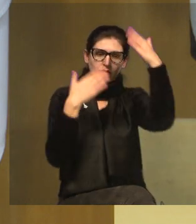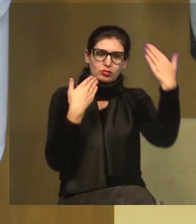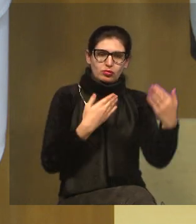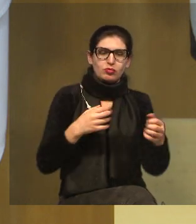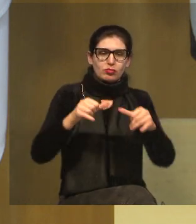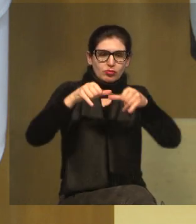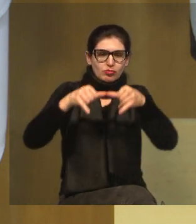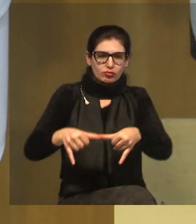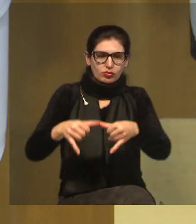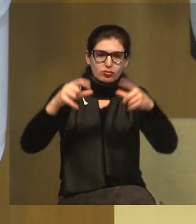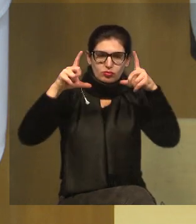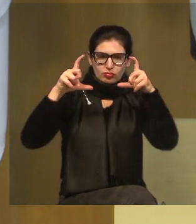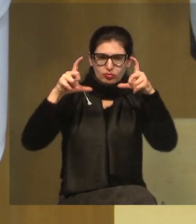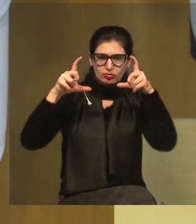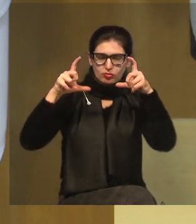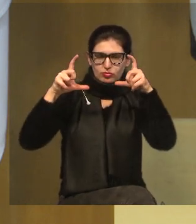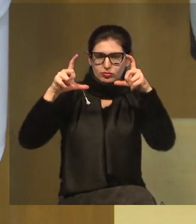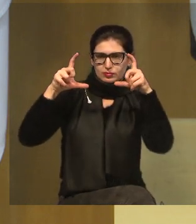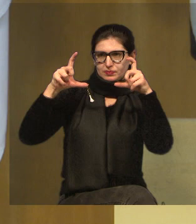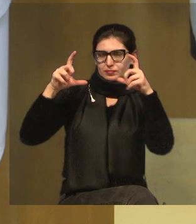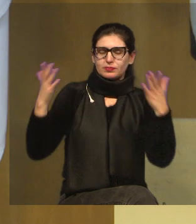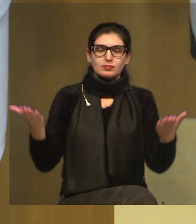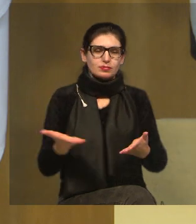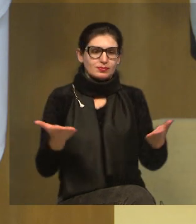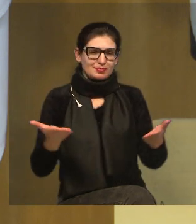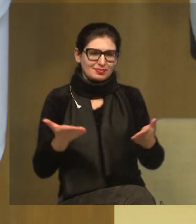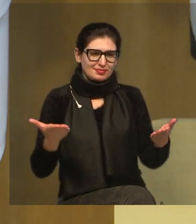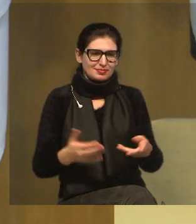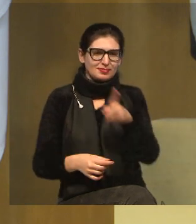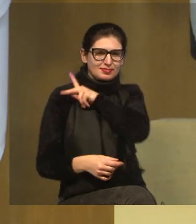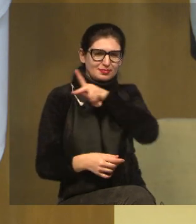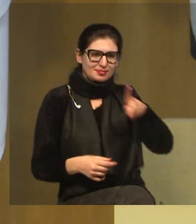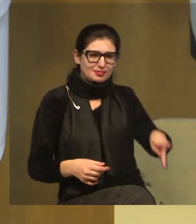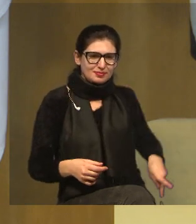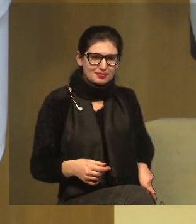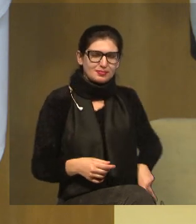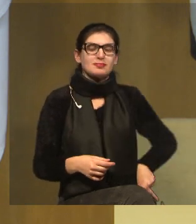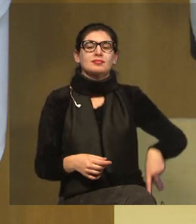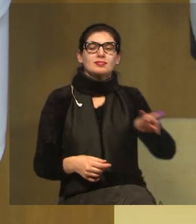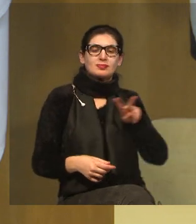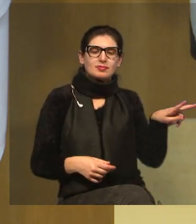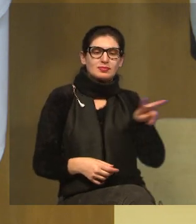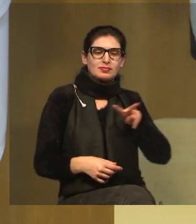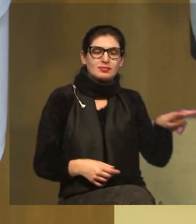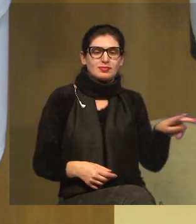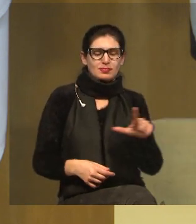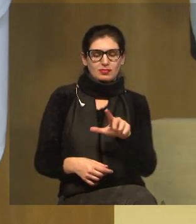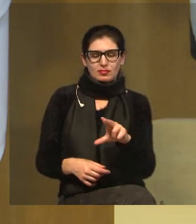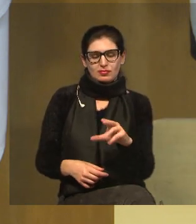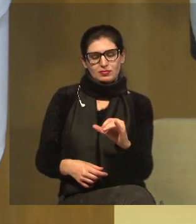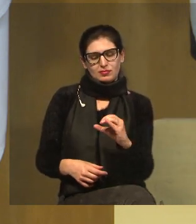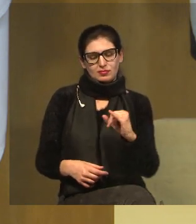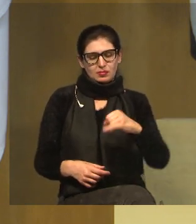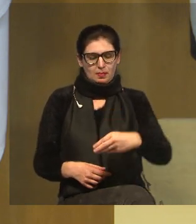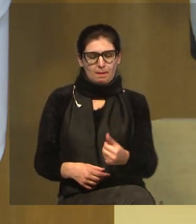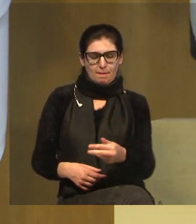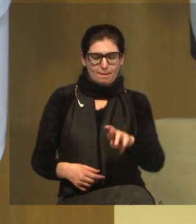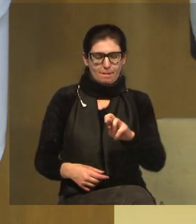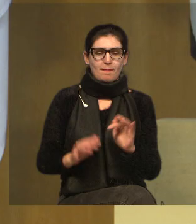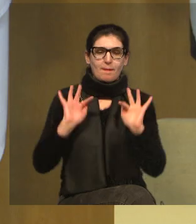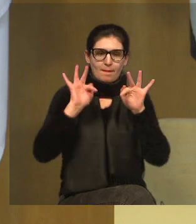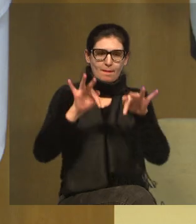para as fotos oficiais. Com a palavra, a presidente, vereadora Lucimar Ponciano, para o encerramento